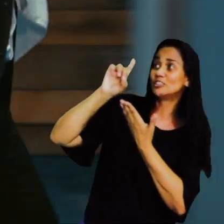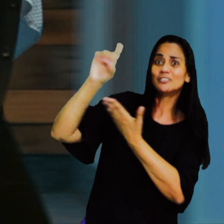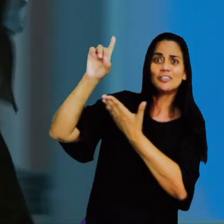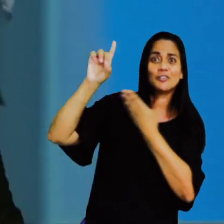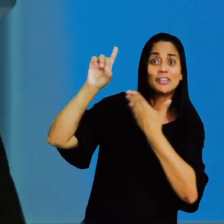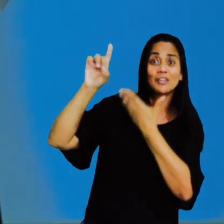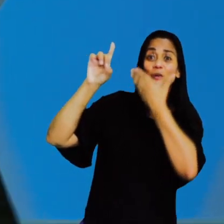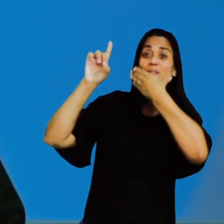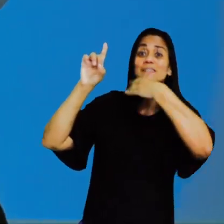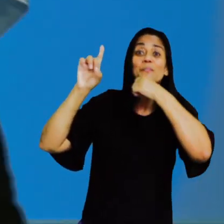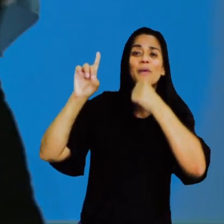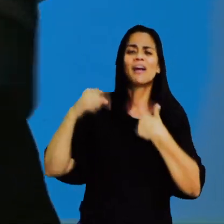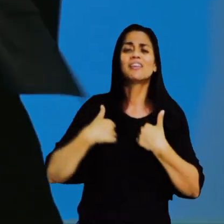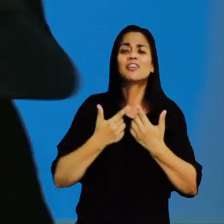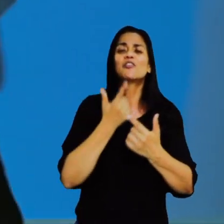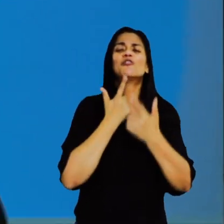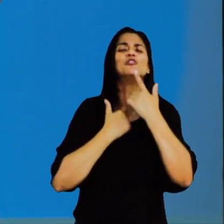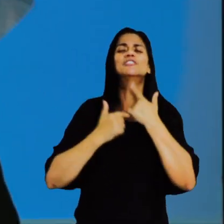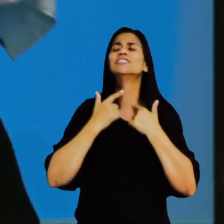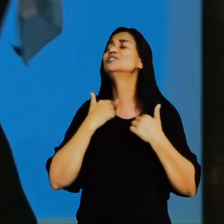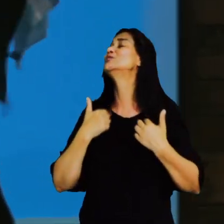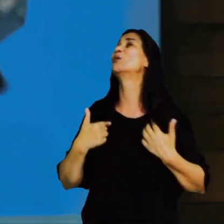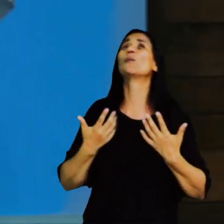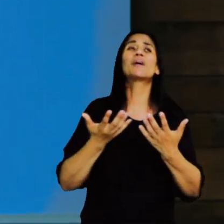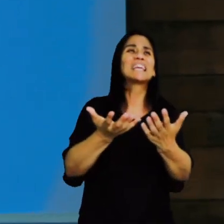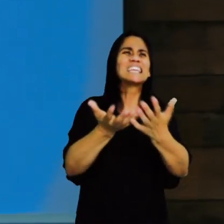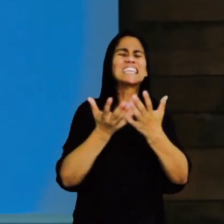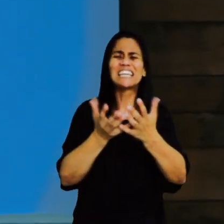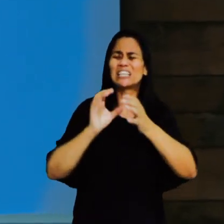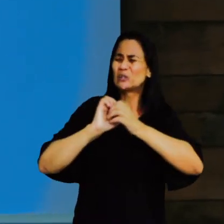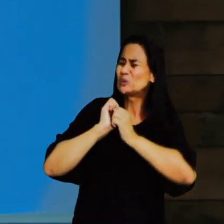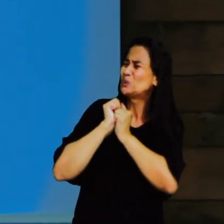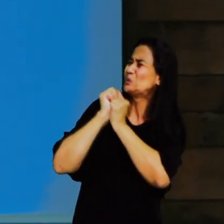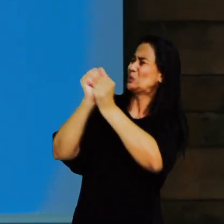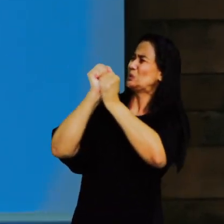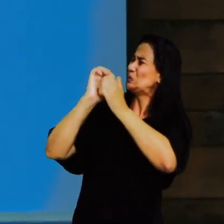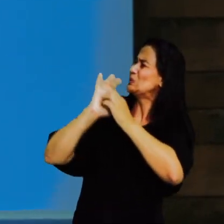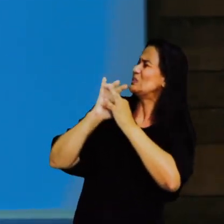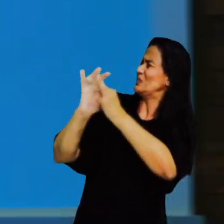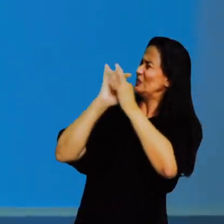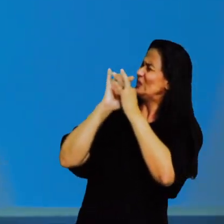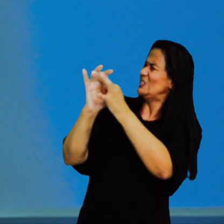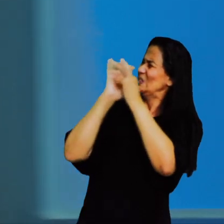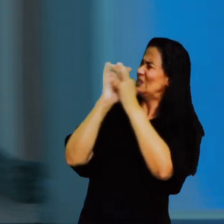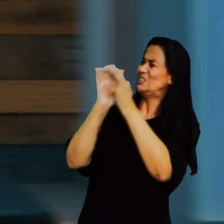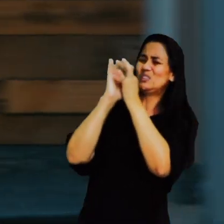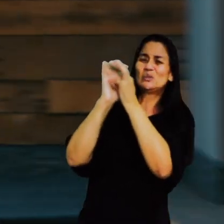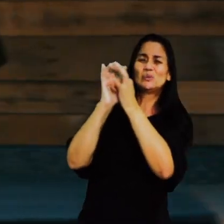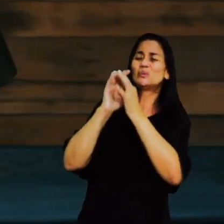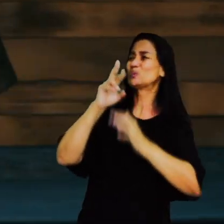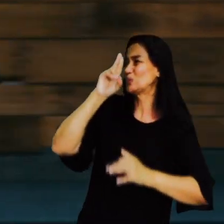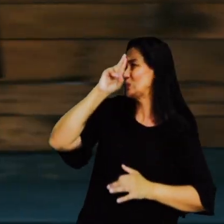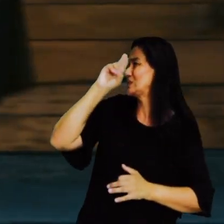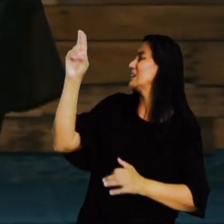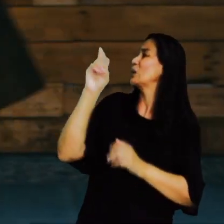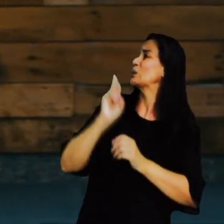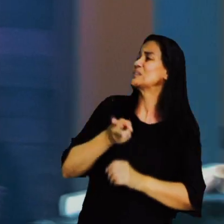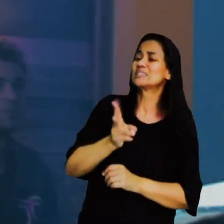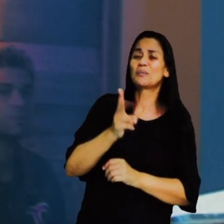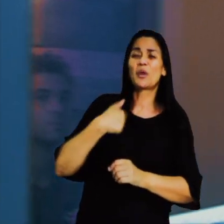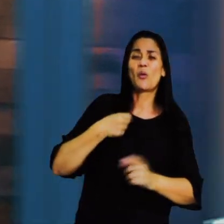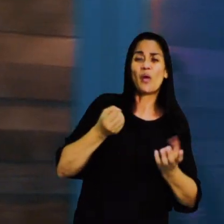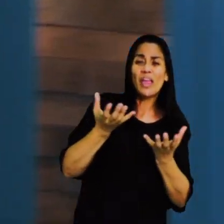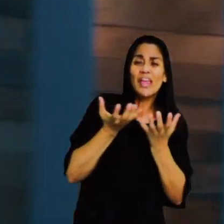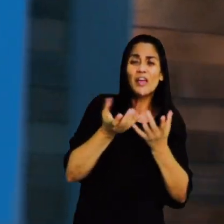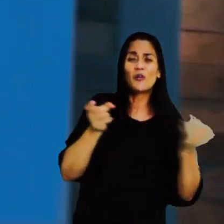estar sempre grudado no Senhor. Eu quero voltar para o Senhor, da onde eu